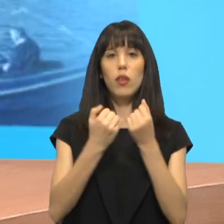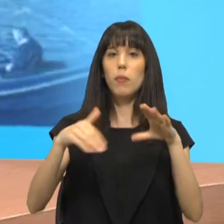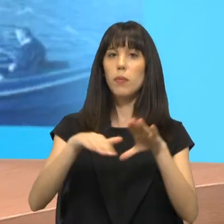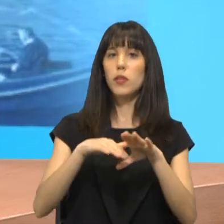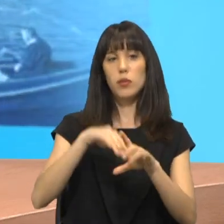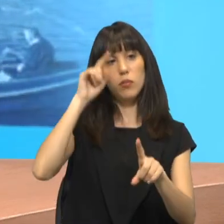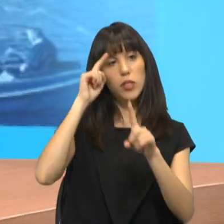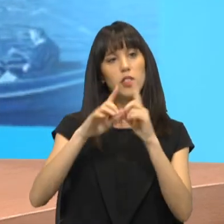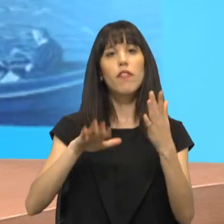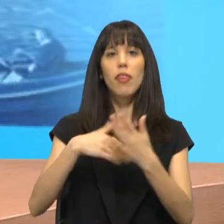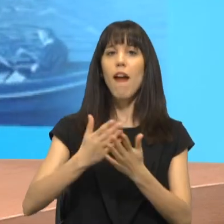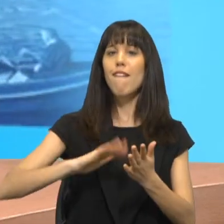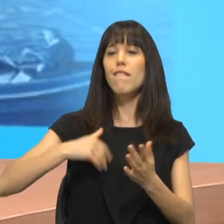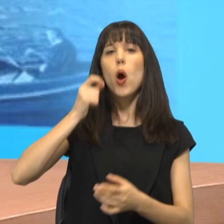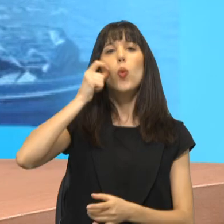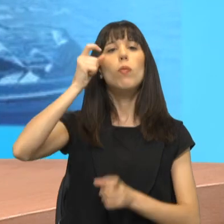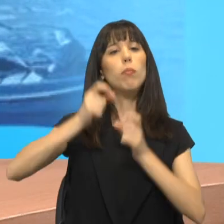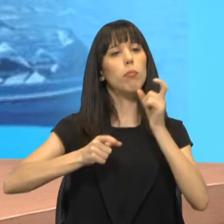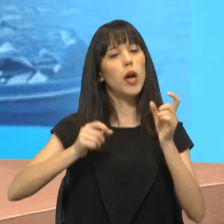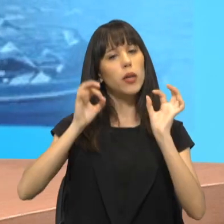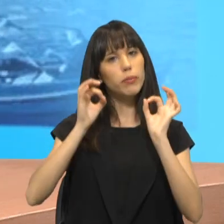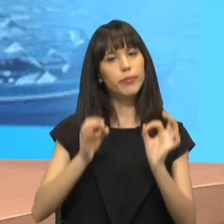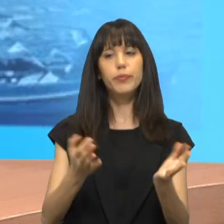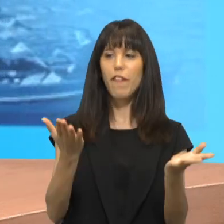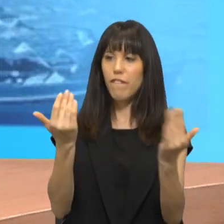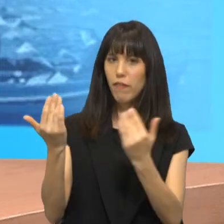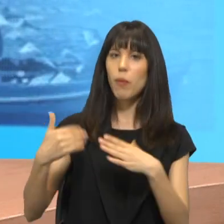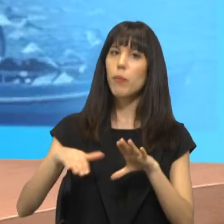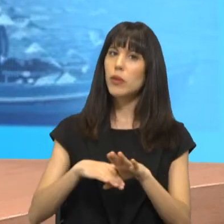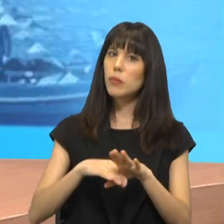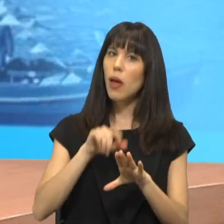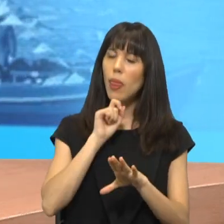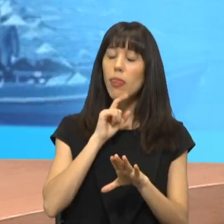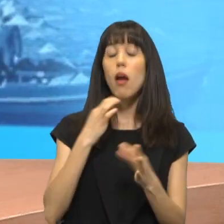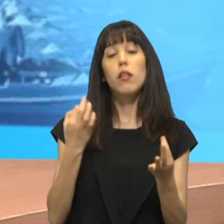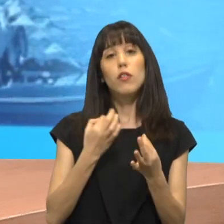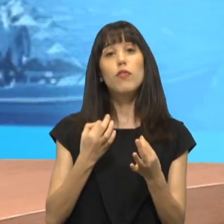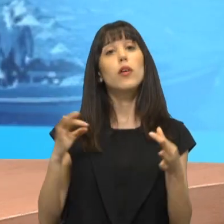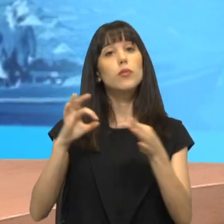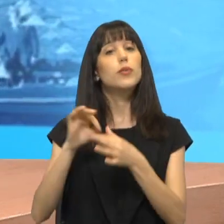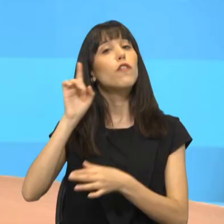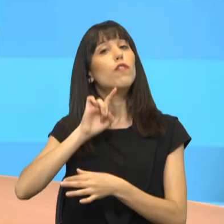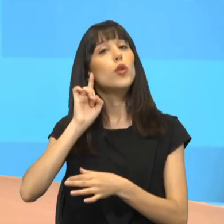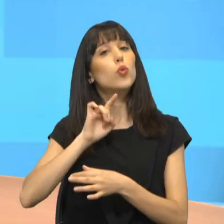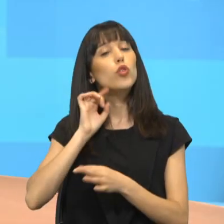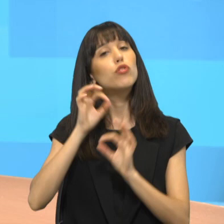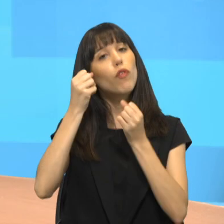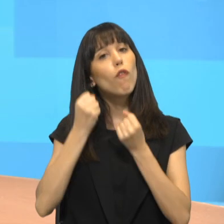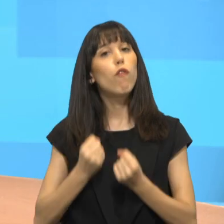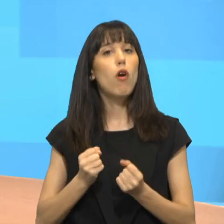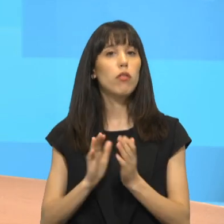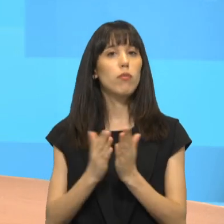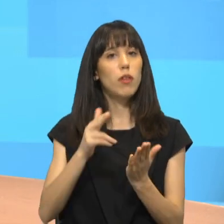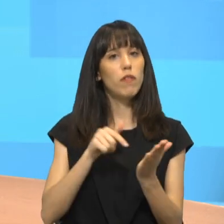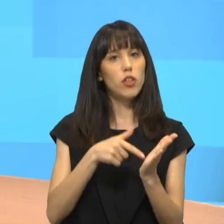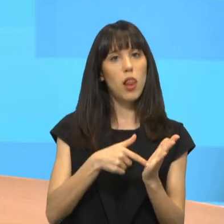tornar mais humana, mais participada, mais conforme, no fundo, aos grandes valores evangélicos. E